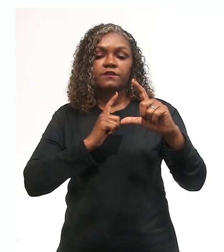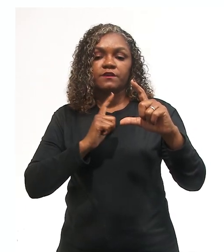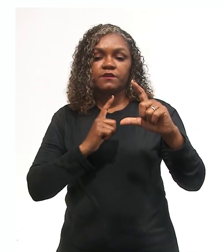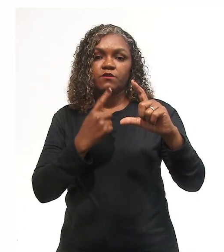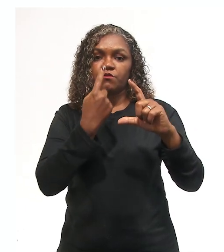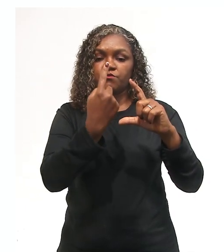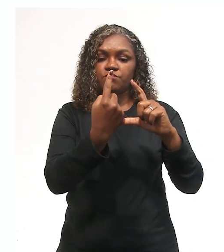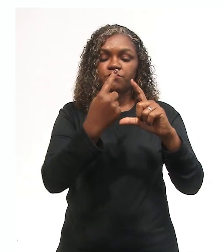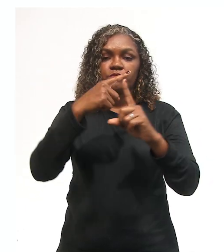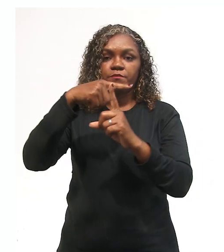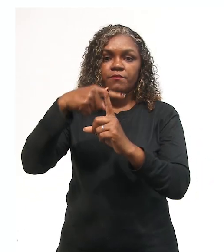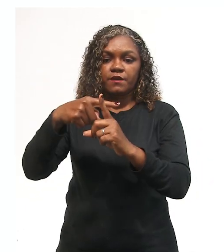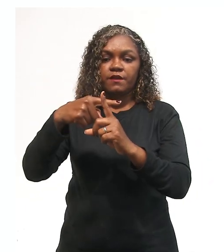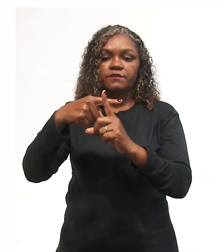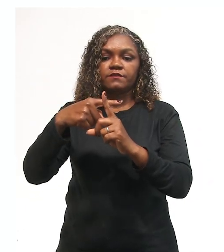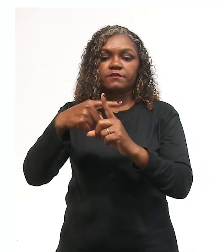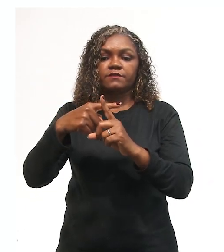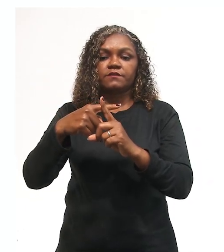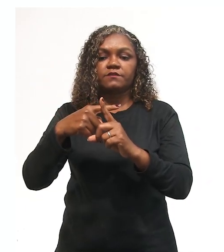mais a taxa